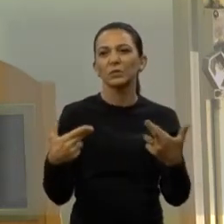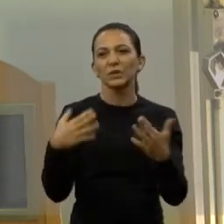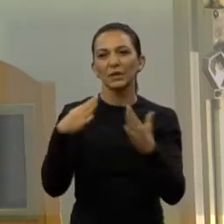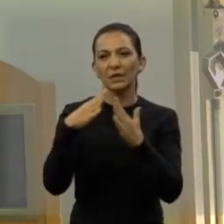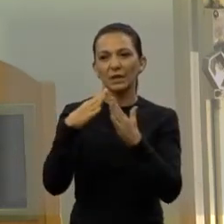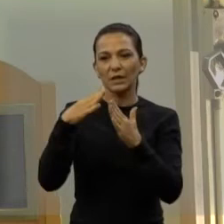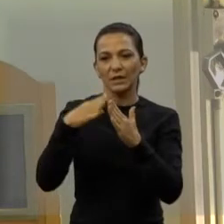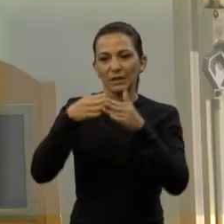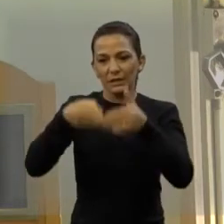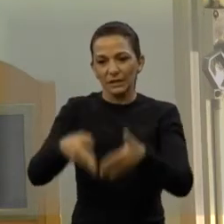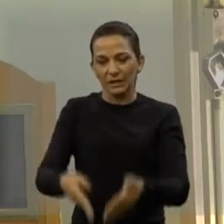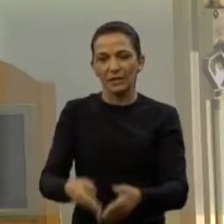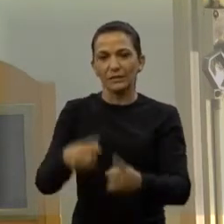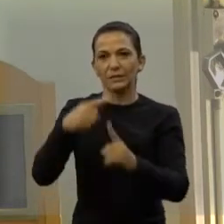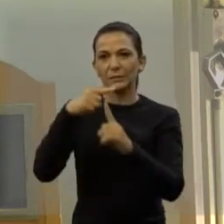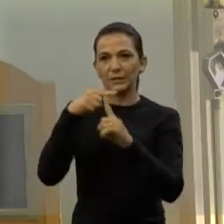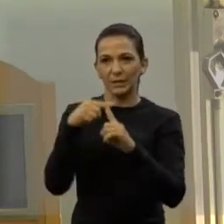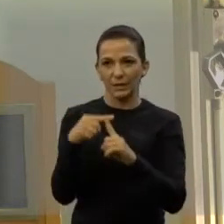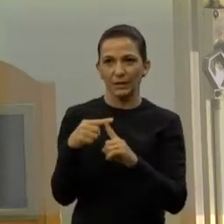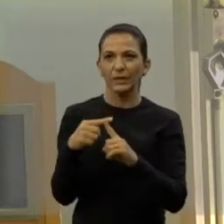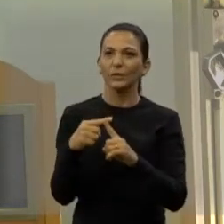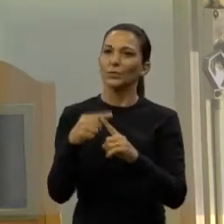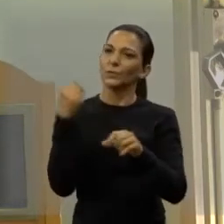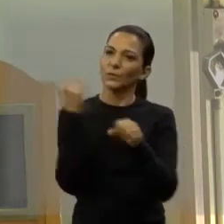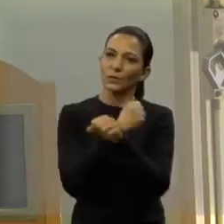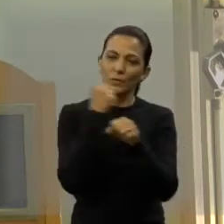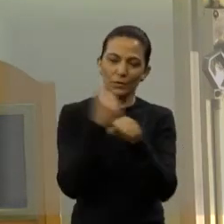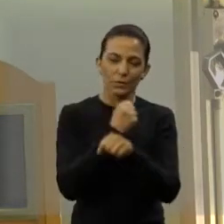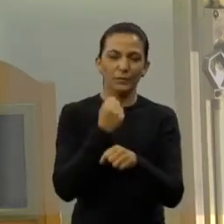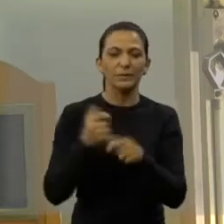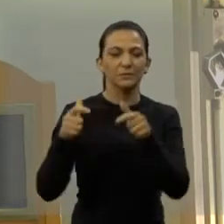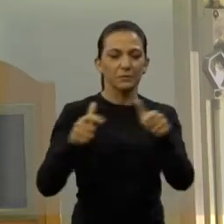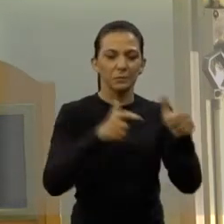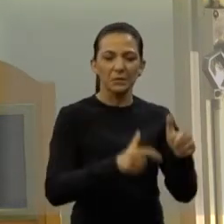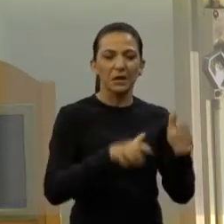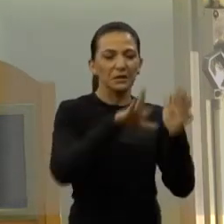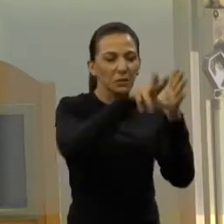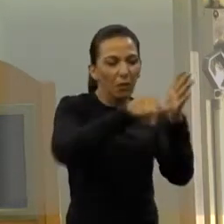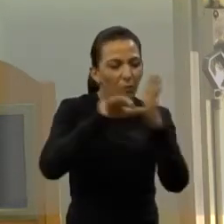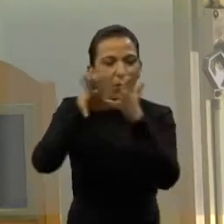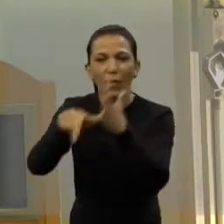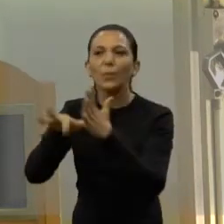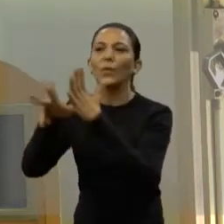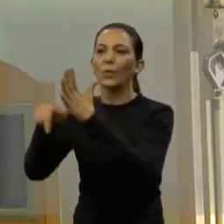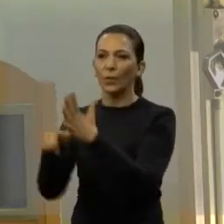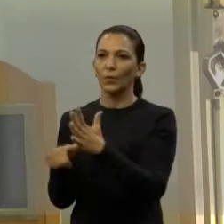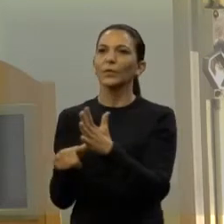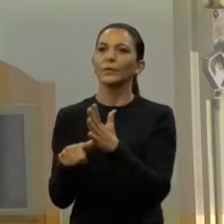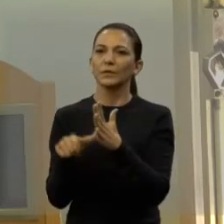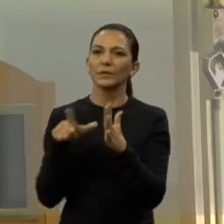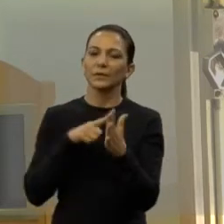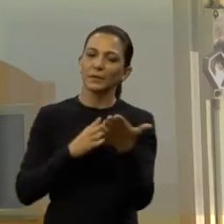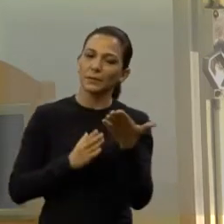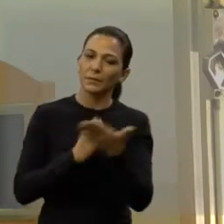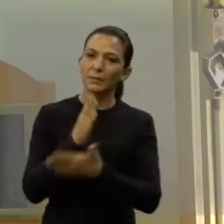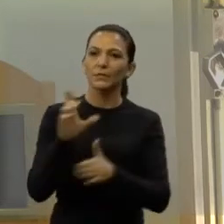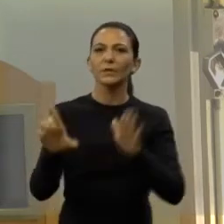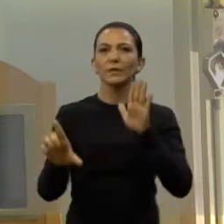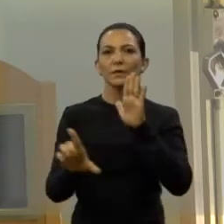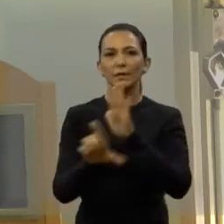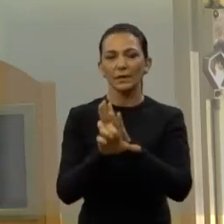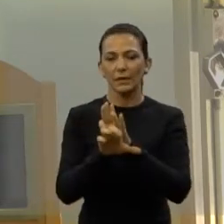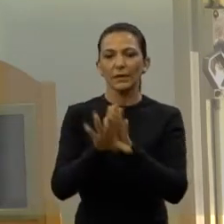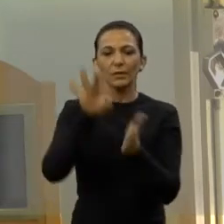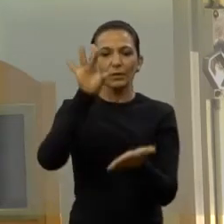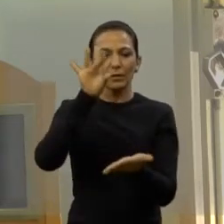cemitérios, em construção, em tantos outros lugares estão tendo furto e roubos aí, também foi sancionada também, de forma